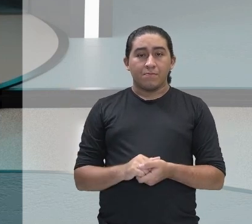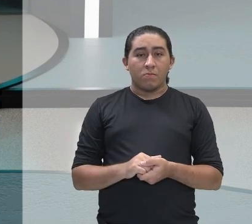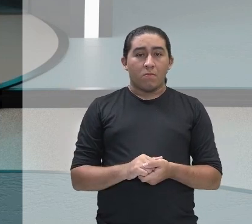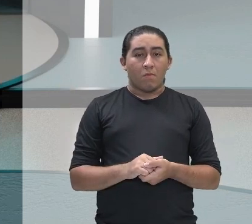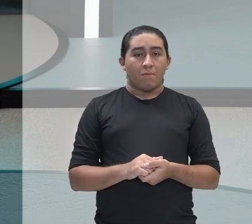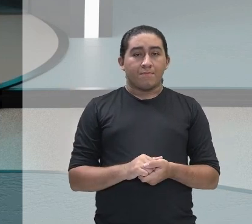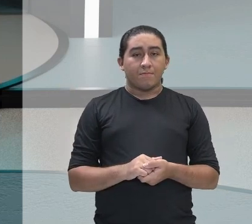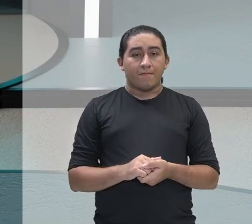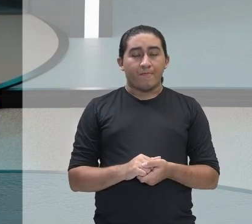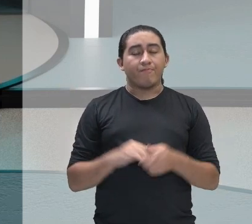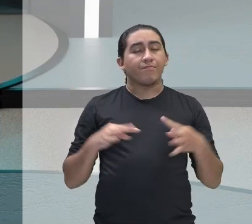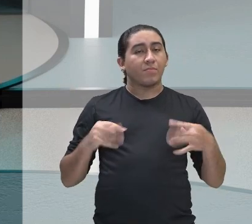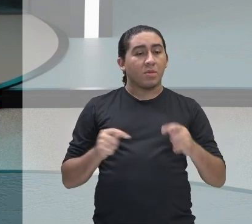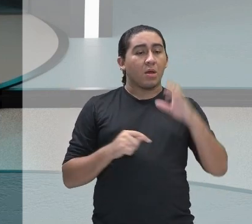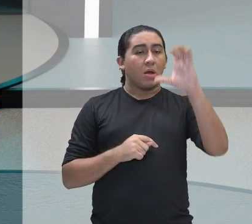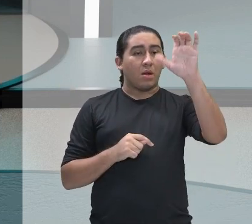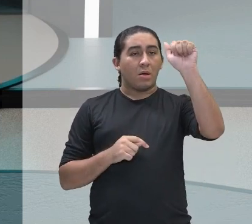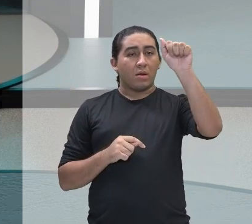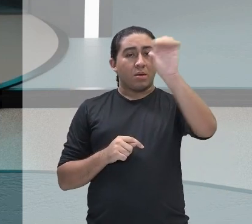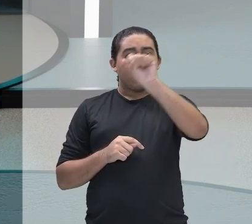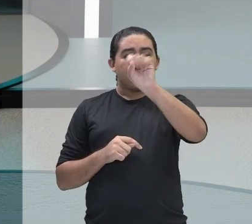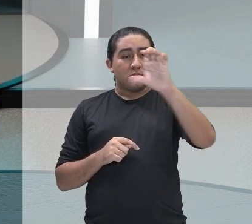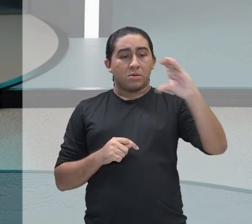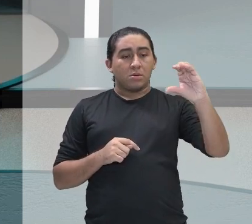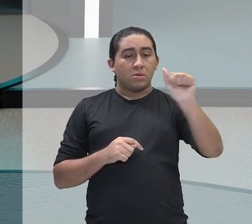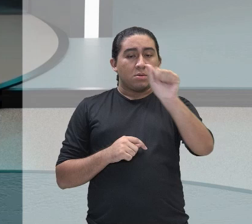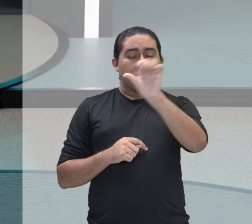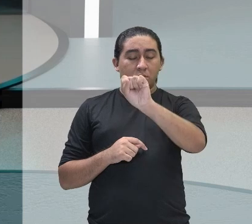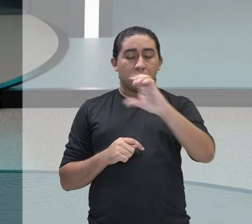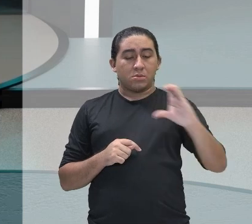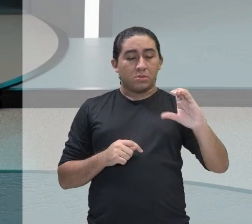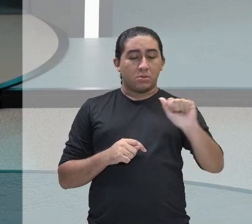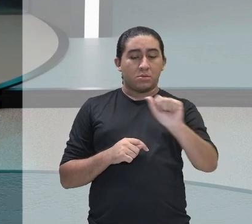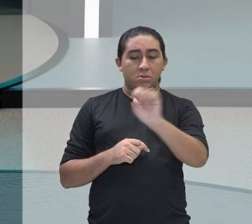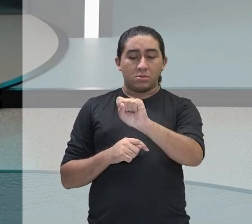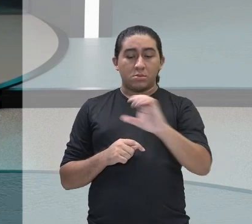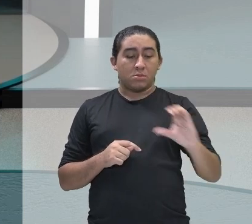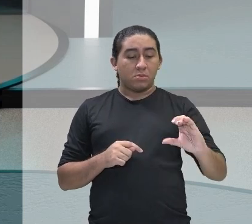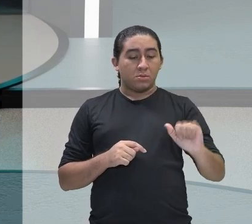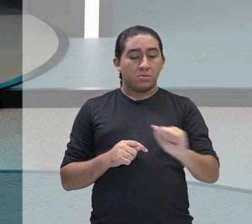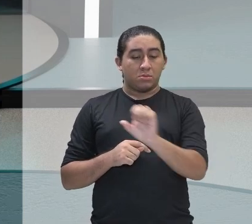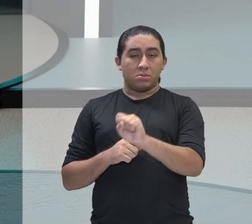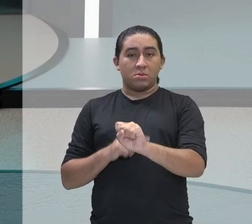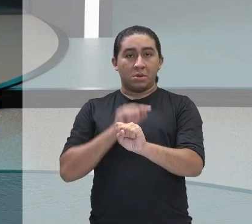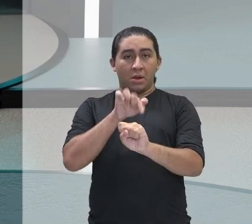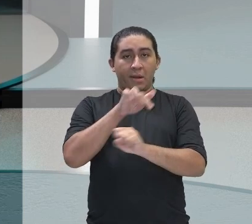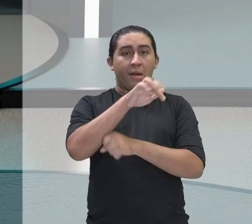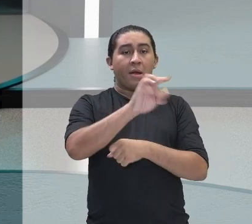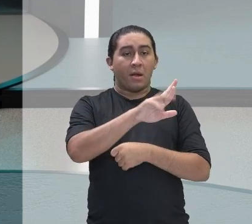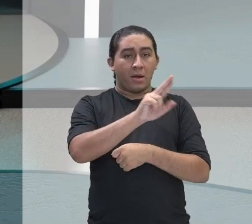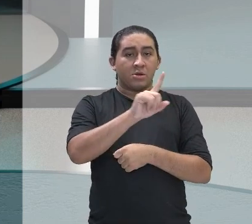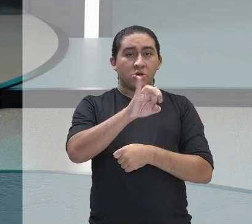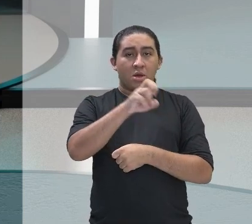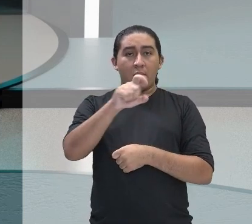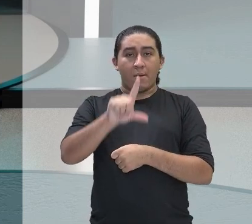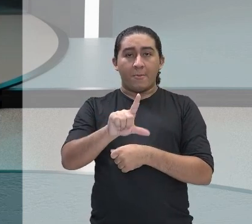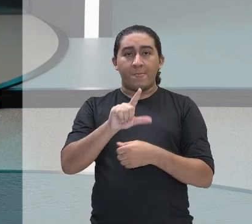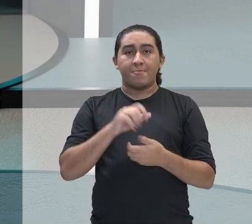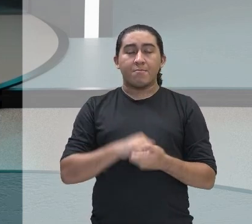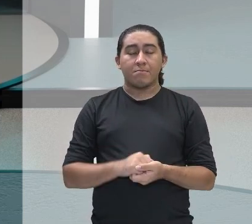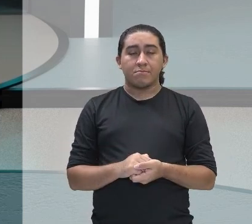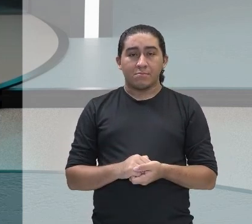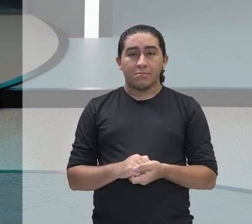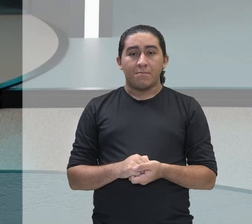o S não houve alteração. Então, isto é o radical. Aí nós temos,